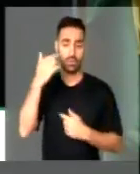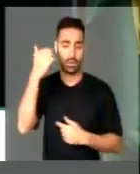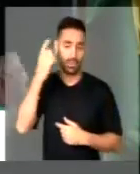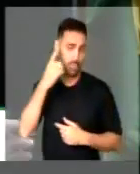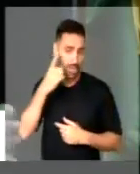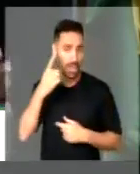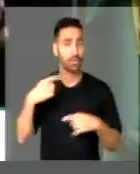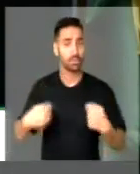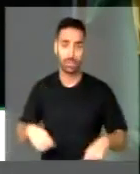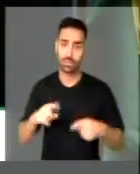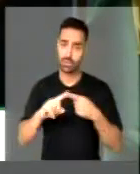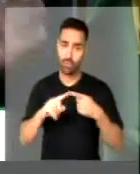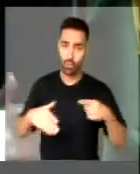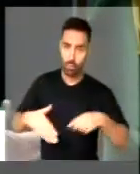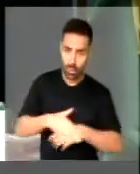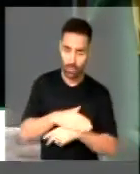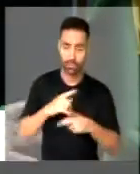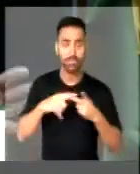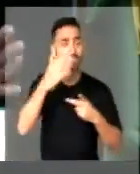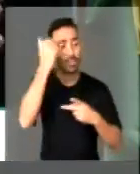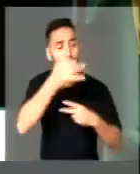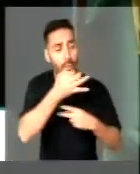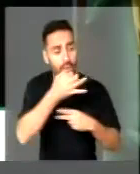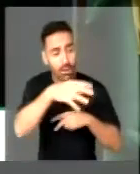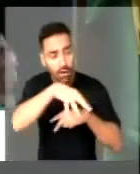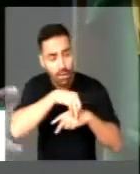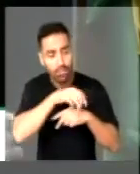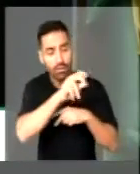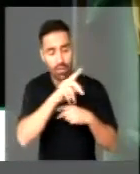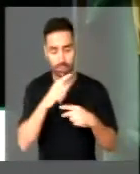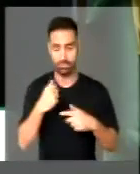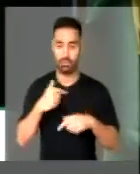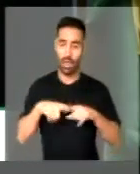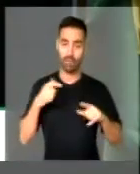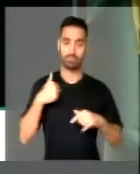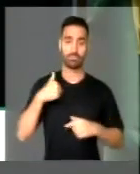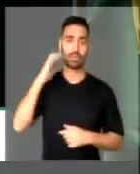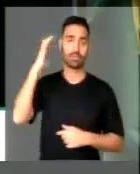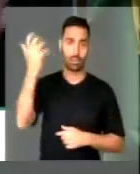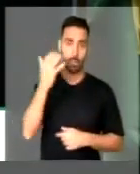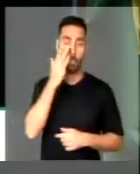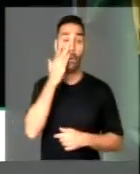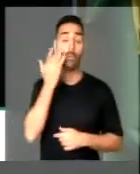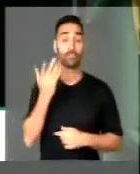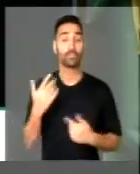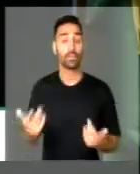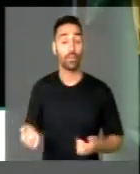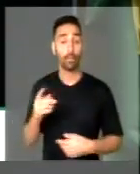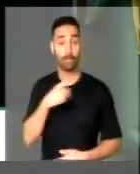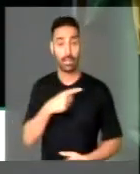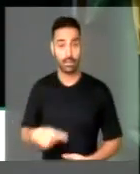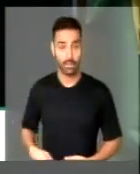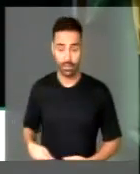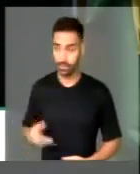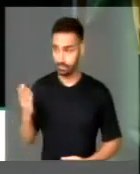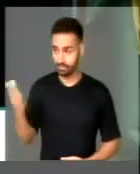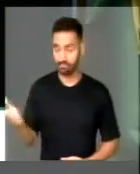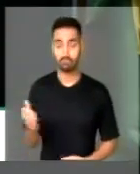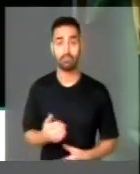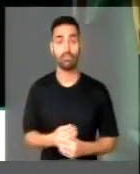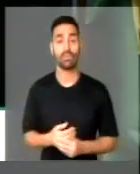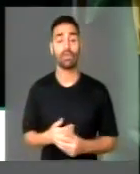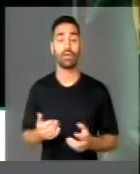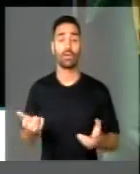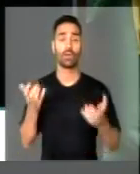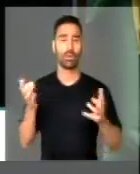ser humilde, tem que ouvir, tem que tomar decisão. Então, meu presidente, deputado Carlos Manato, eu